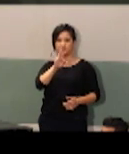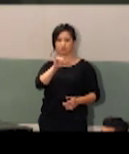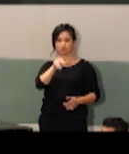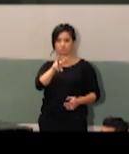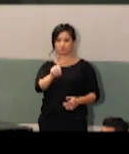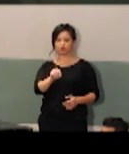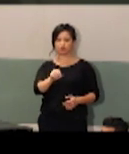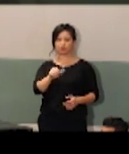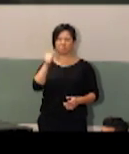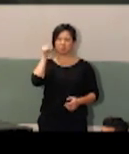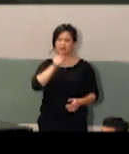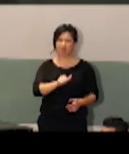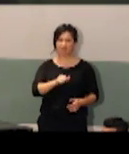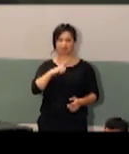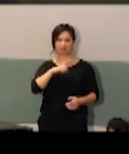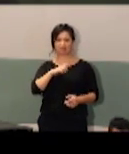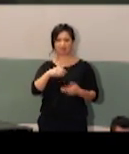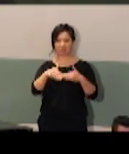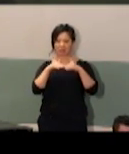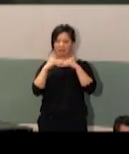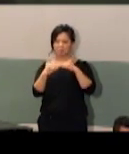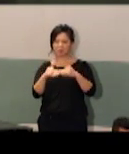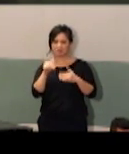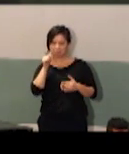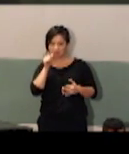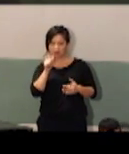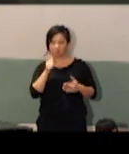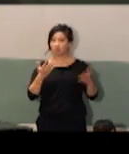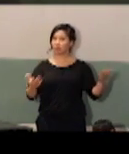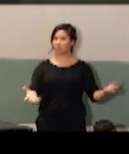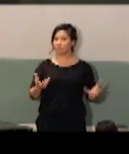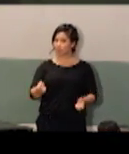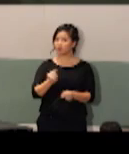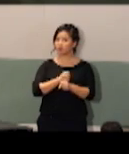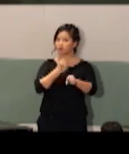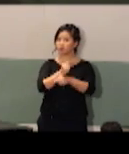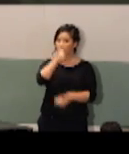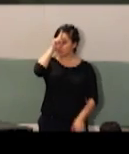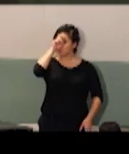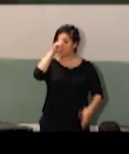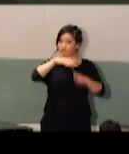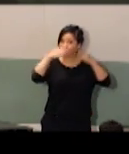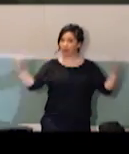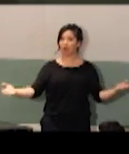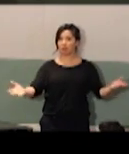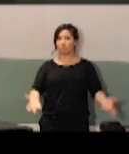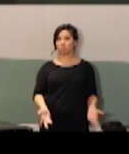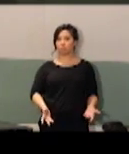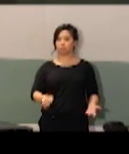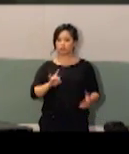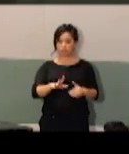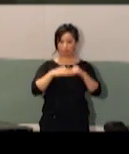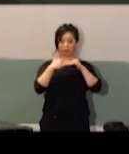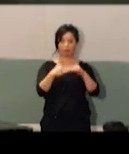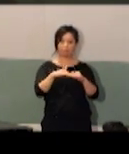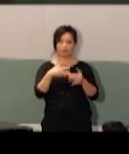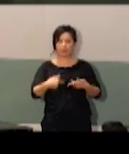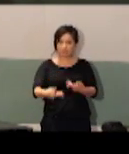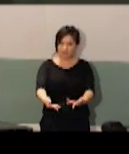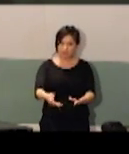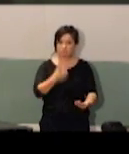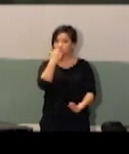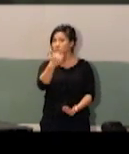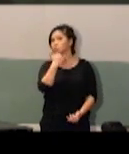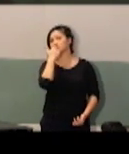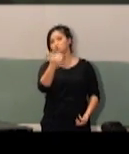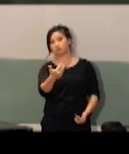mulher merece o hospital da mulher. Nós botamos, como coordenador da bancada, botamos juntos